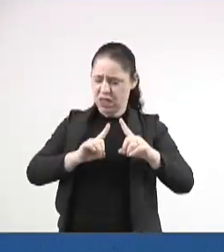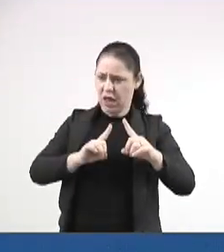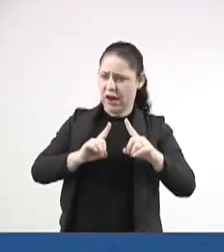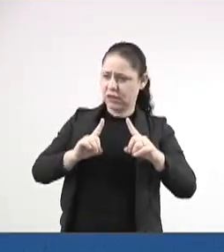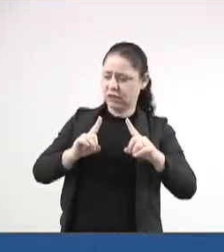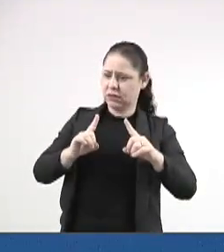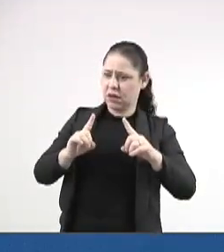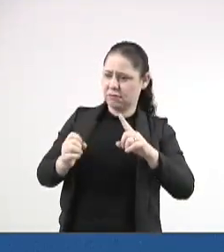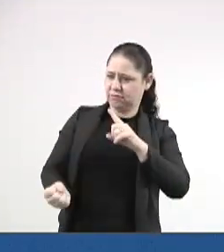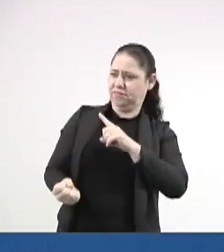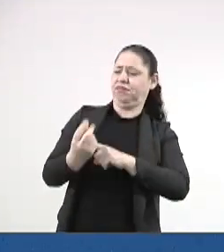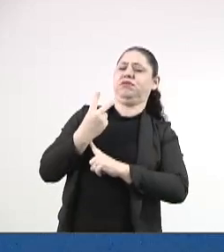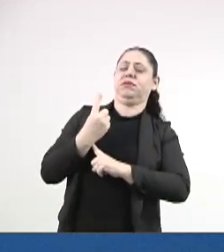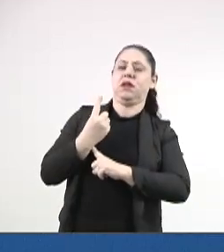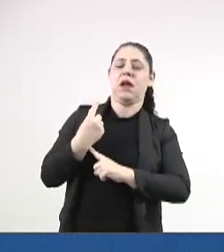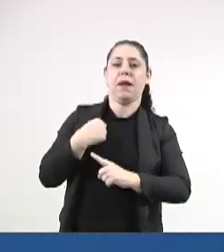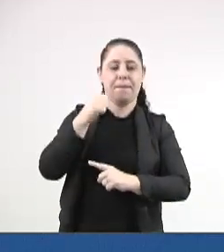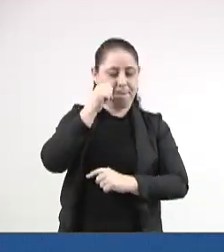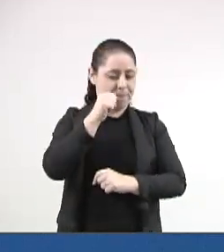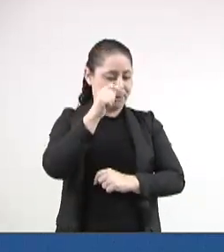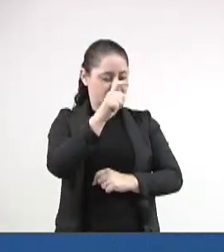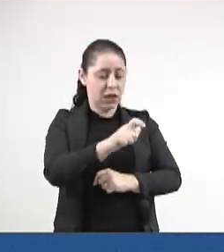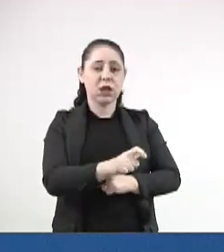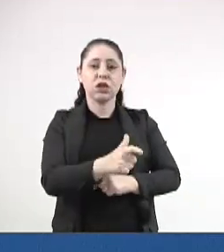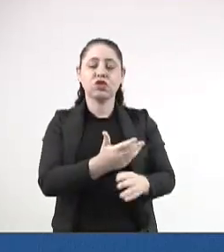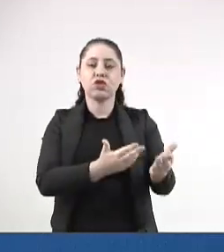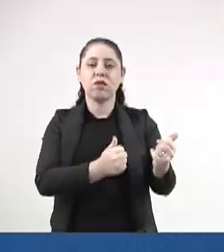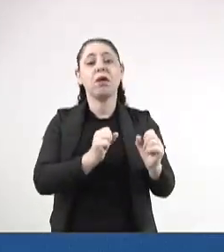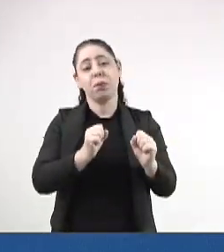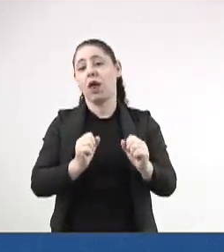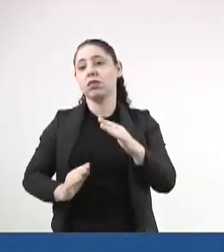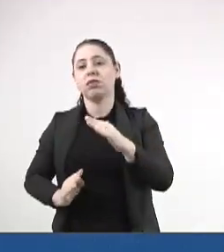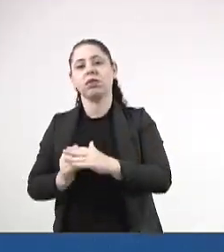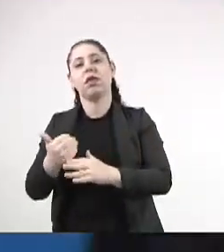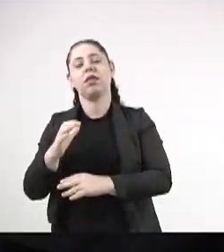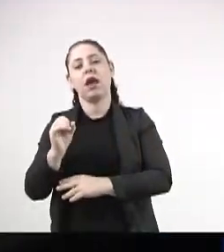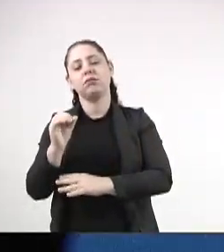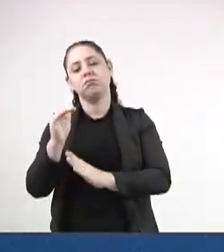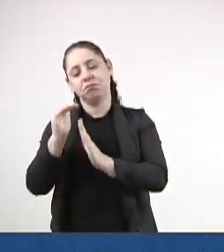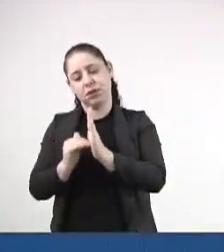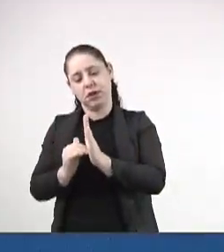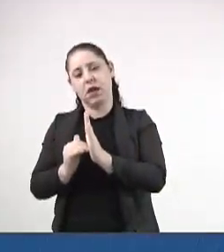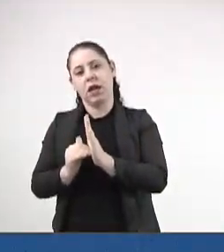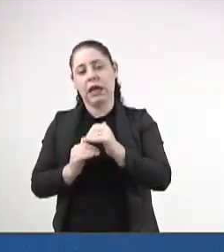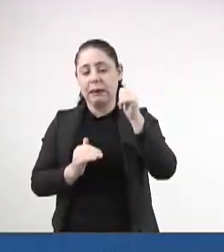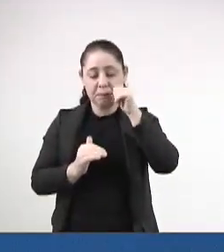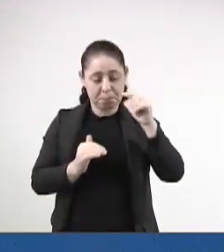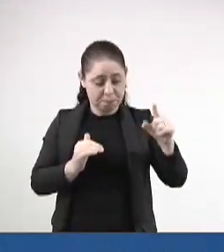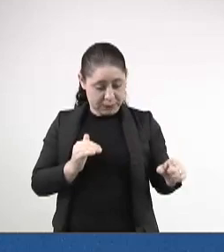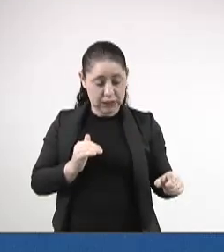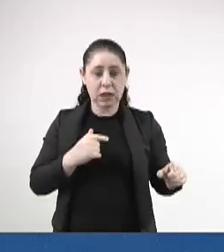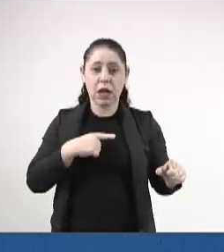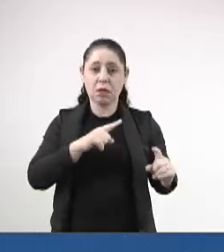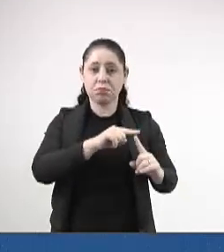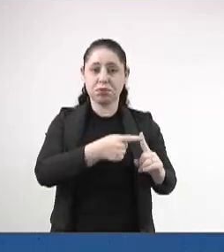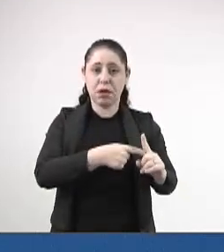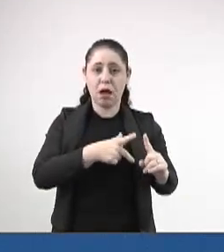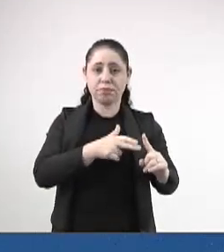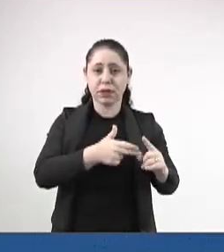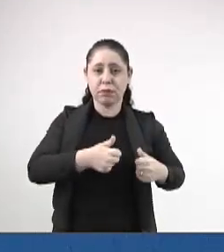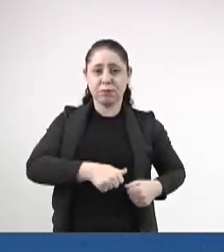dignidade, violentou uma menina, ele pode receber uma pena menor do que aquela que interrompeu